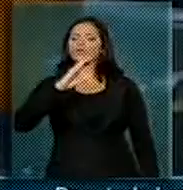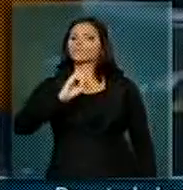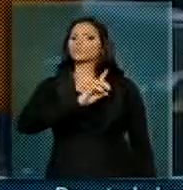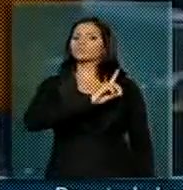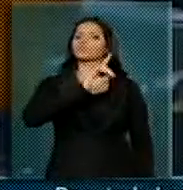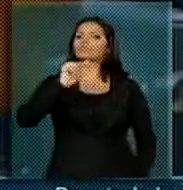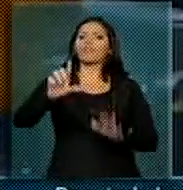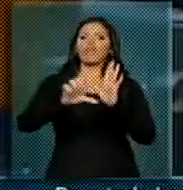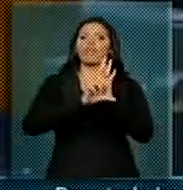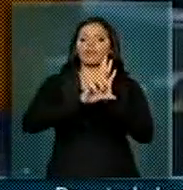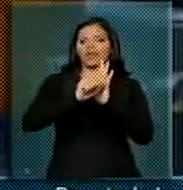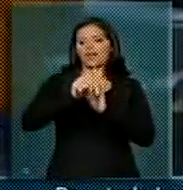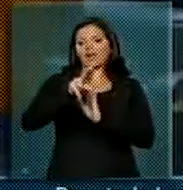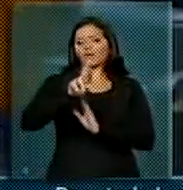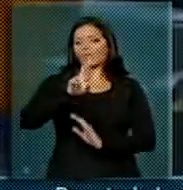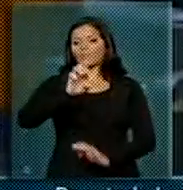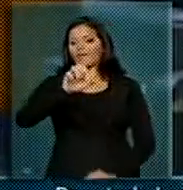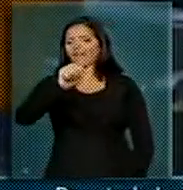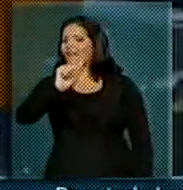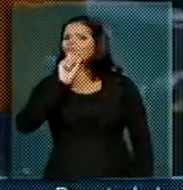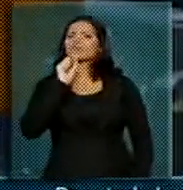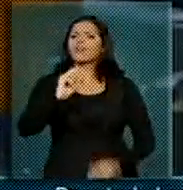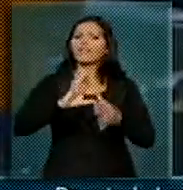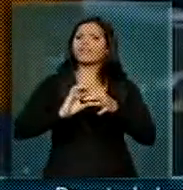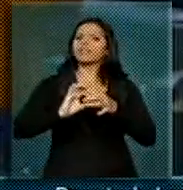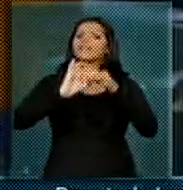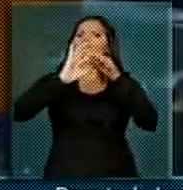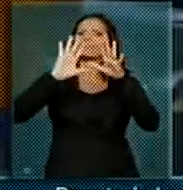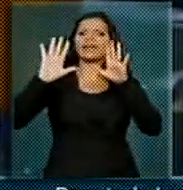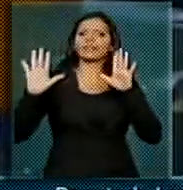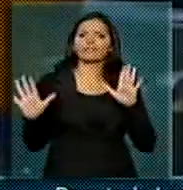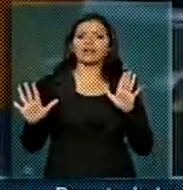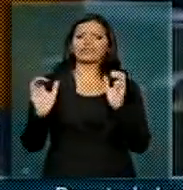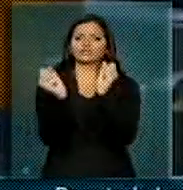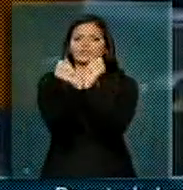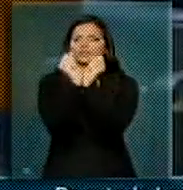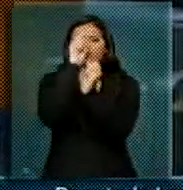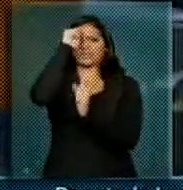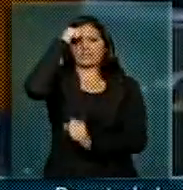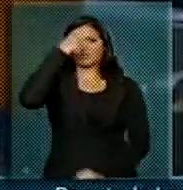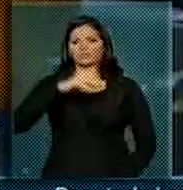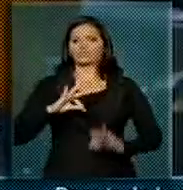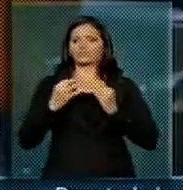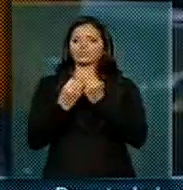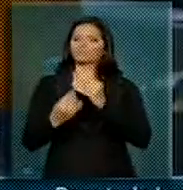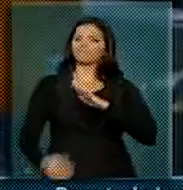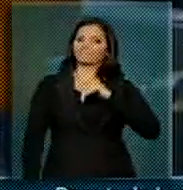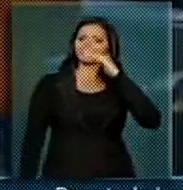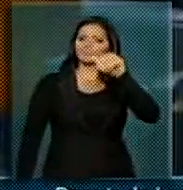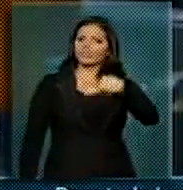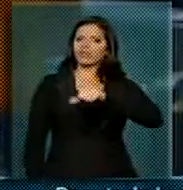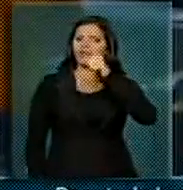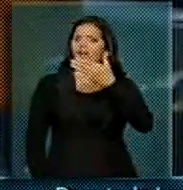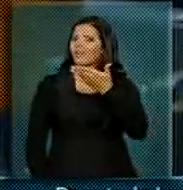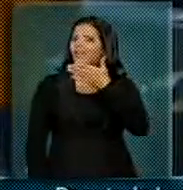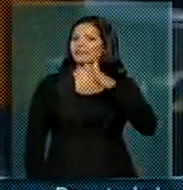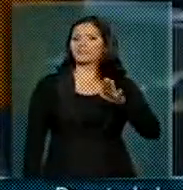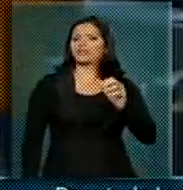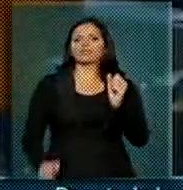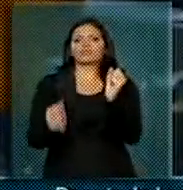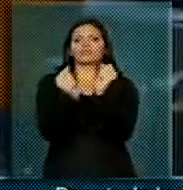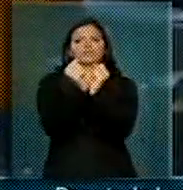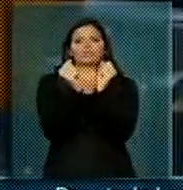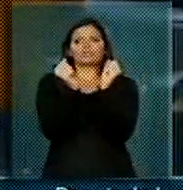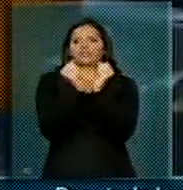Lei Áurea. Mas sabemos que todo o avanço que tivemos em relação à abolição da escravatura